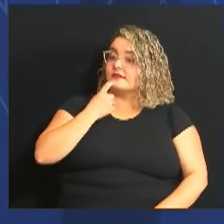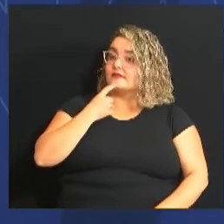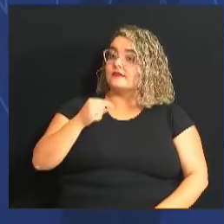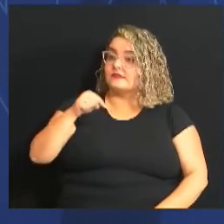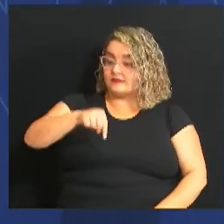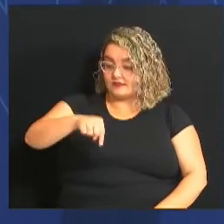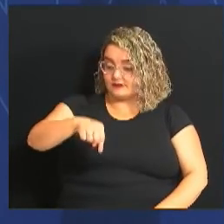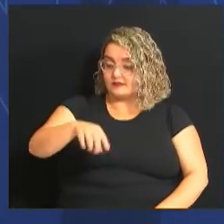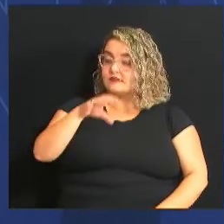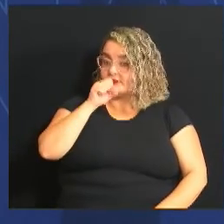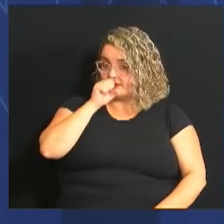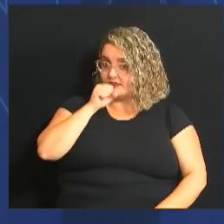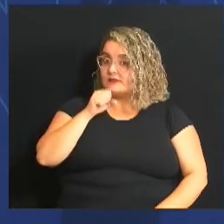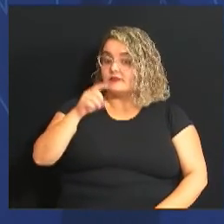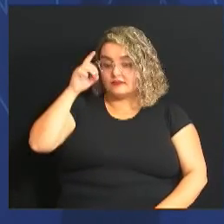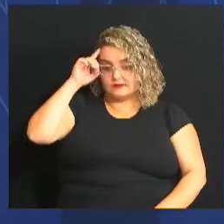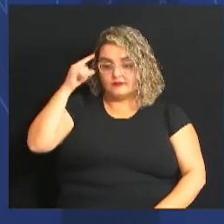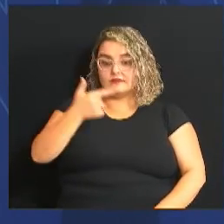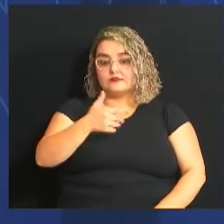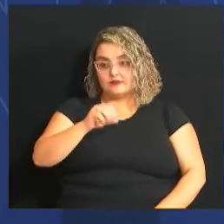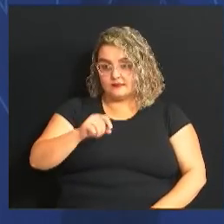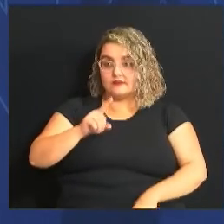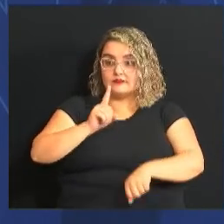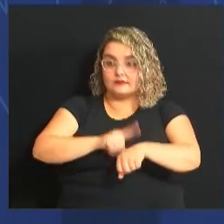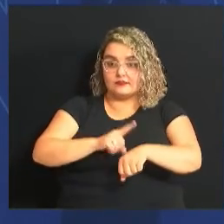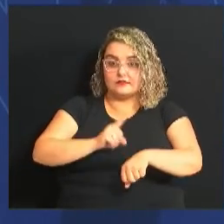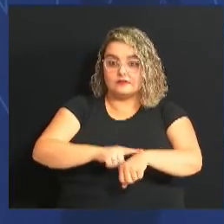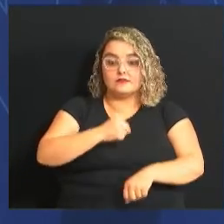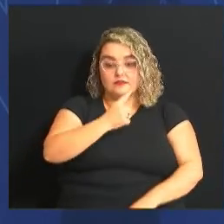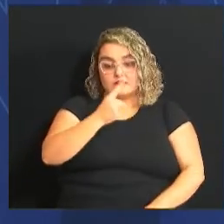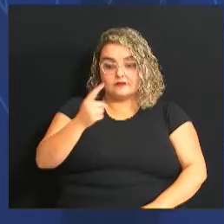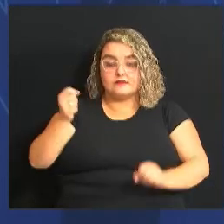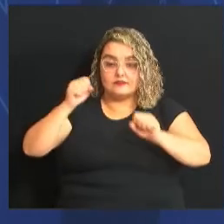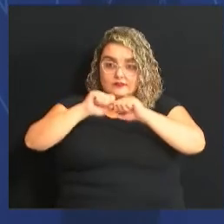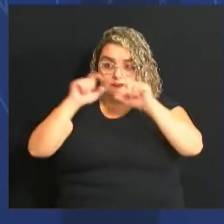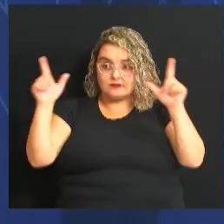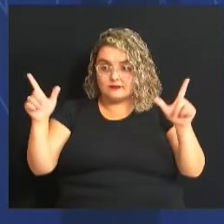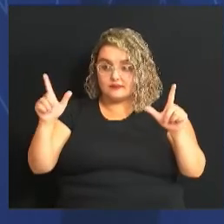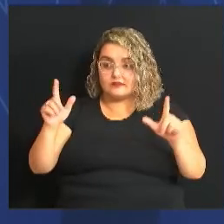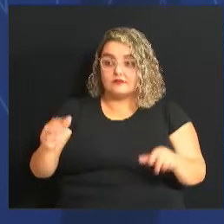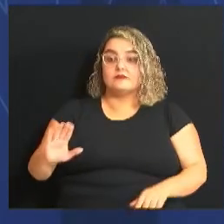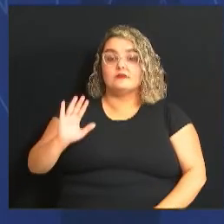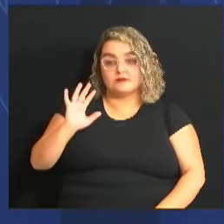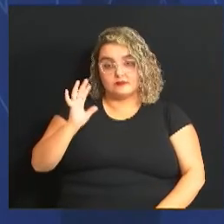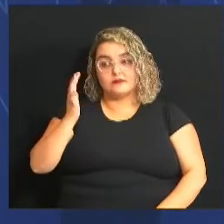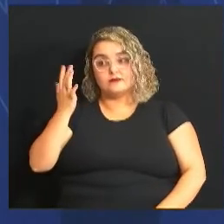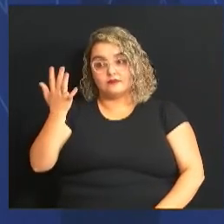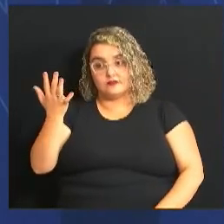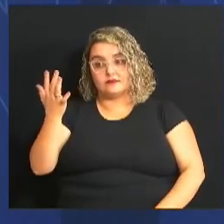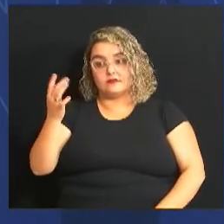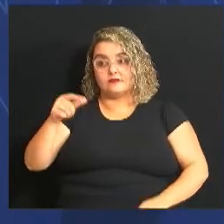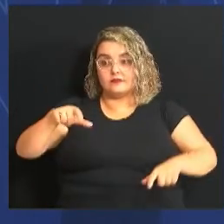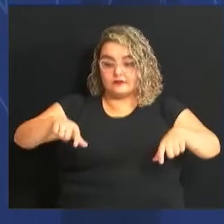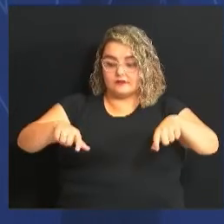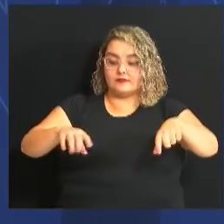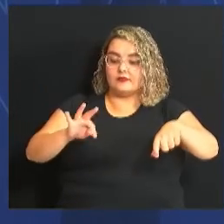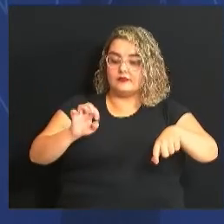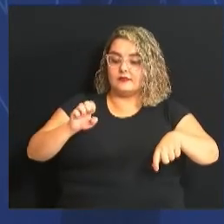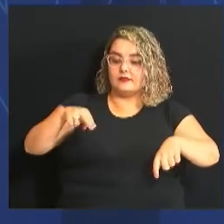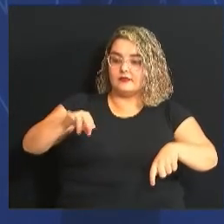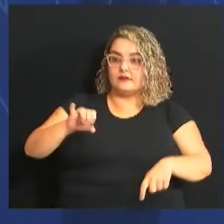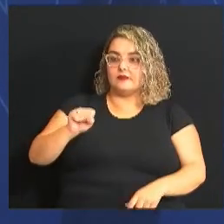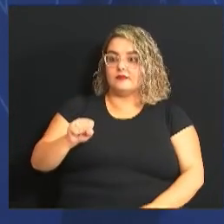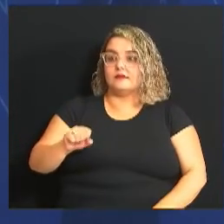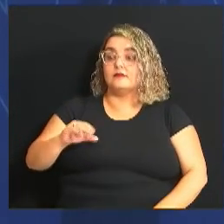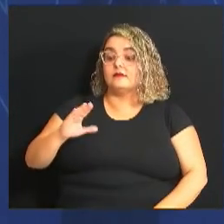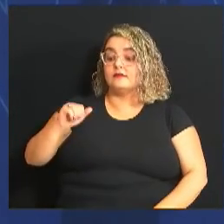Neste sábado, dia 20, às 11 horas da manhã, e vai acontecer no ginásio do Tênis Clube, no